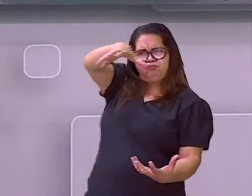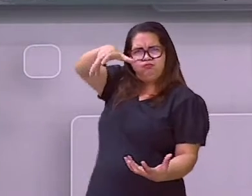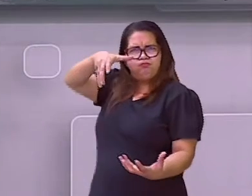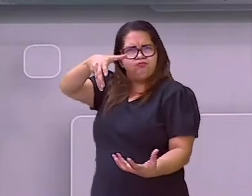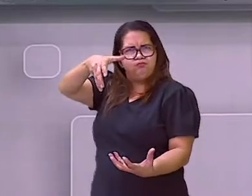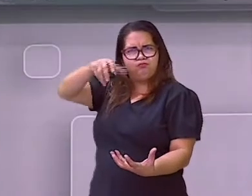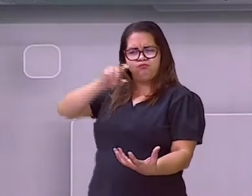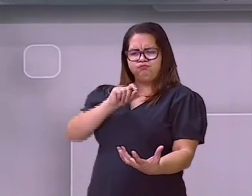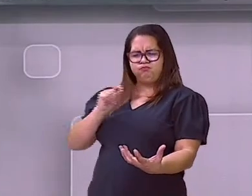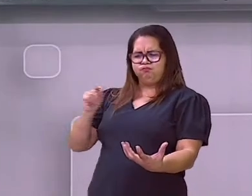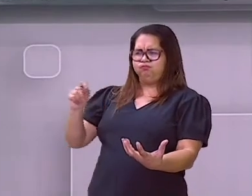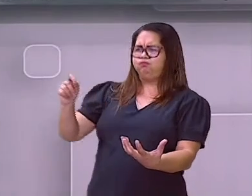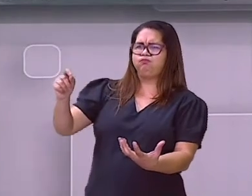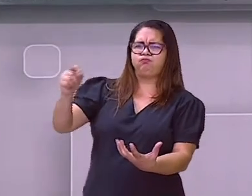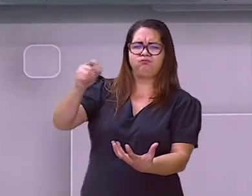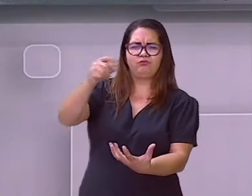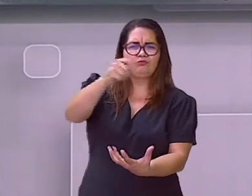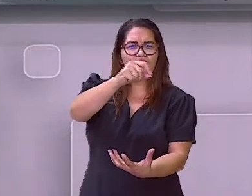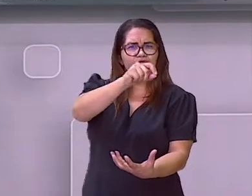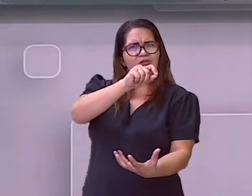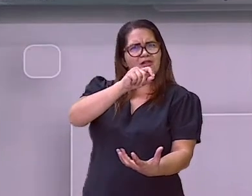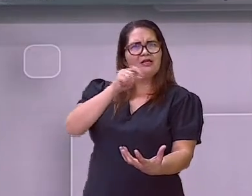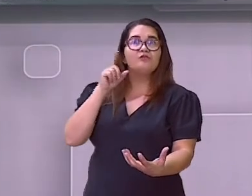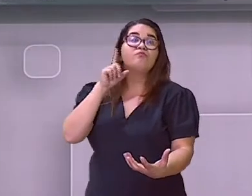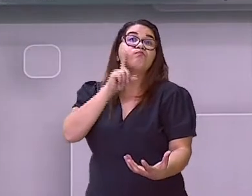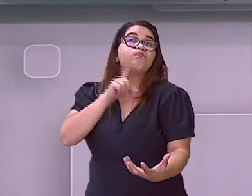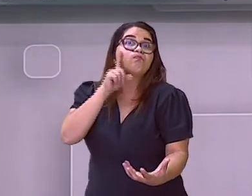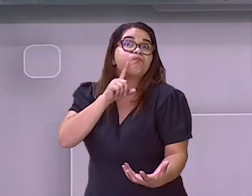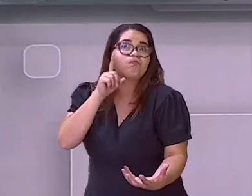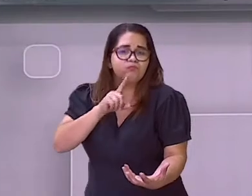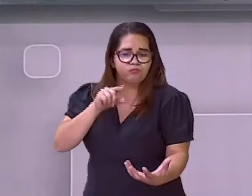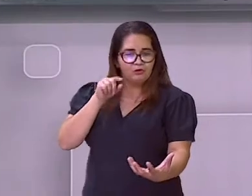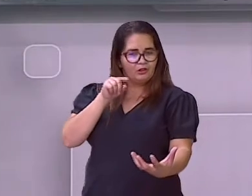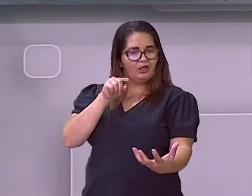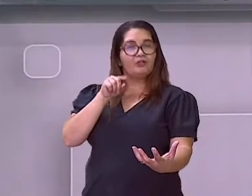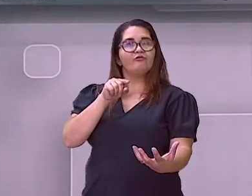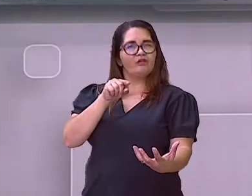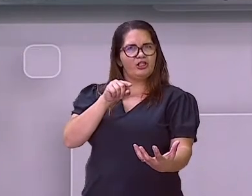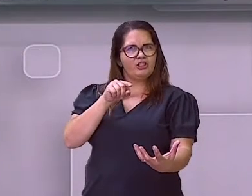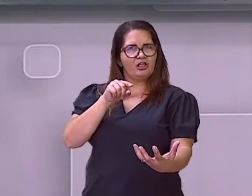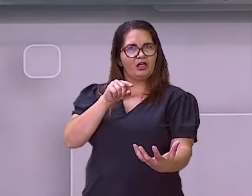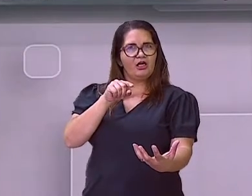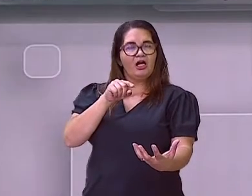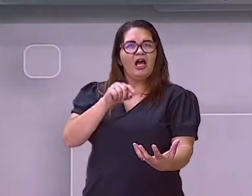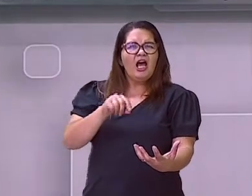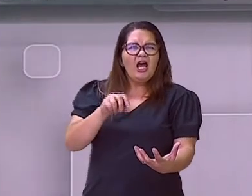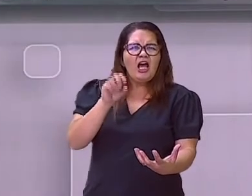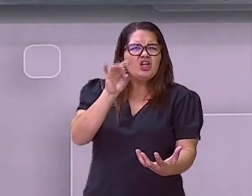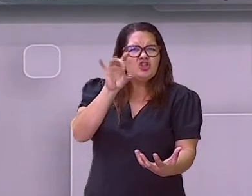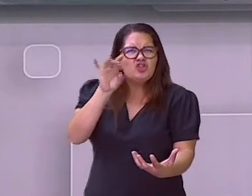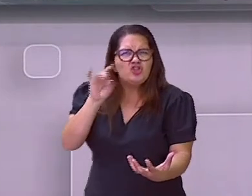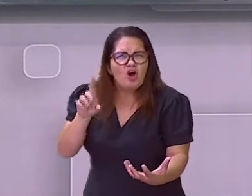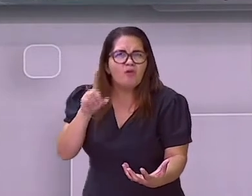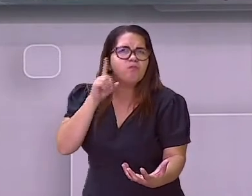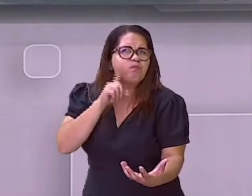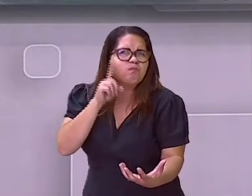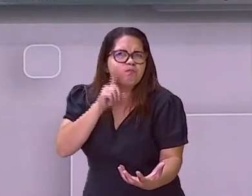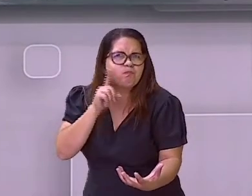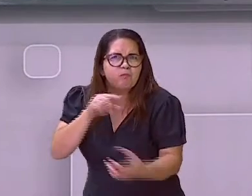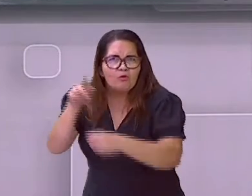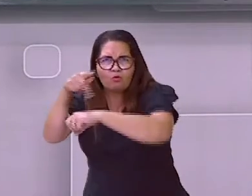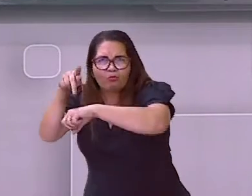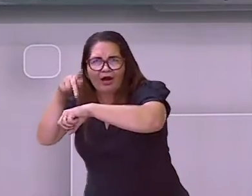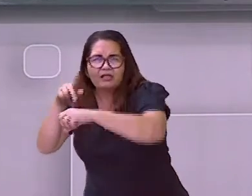tá? E quando eu falo continente americano, eu não estou falando dos Estados Unidos. Fiz questão de abrir a